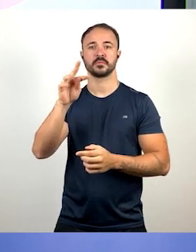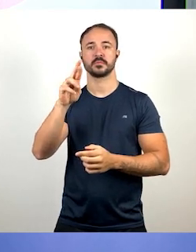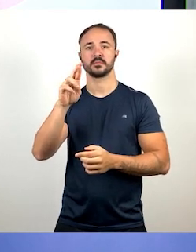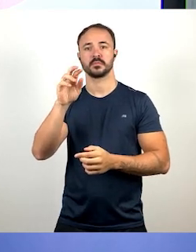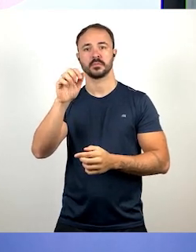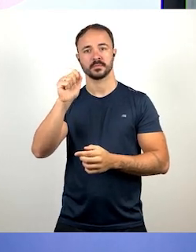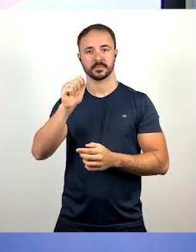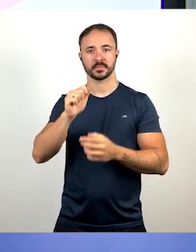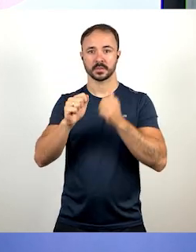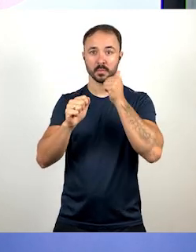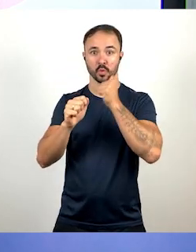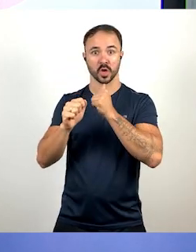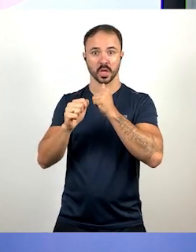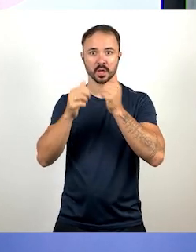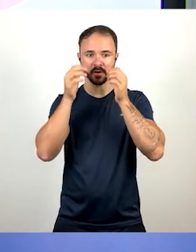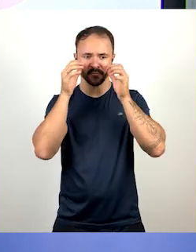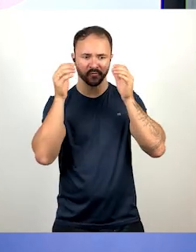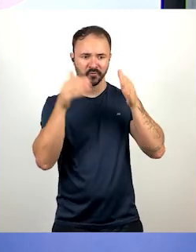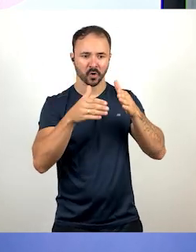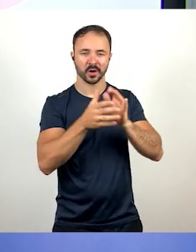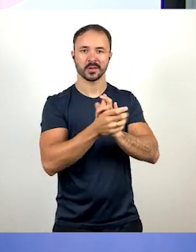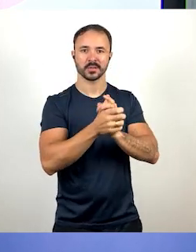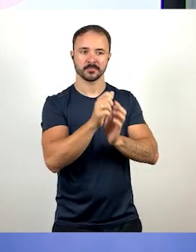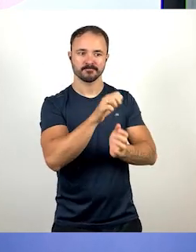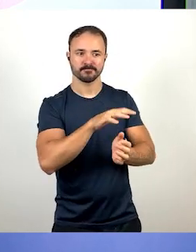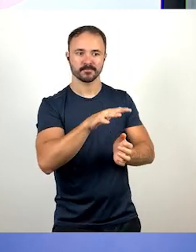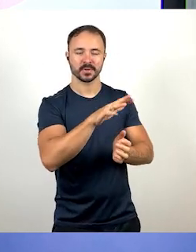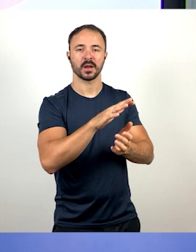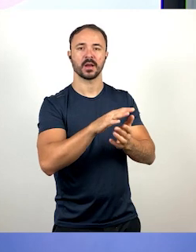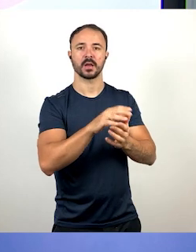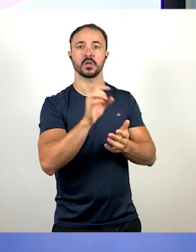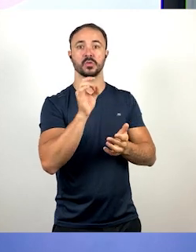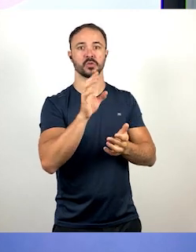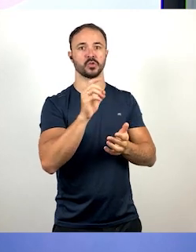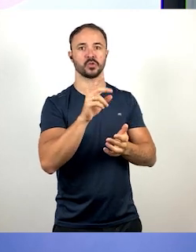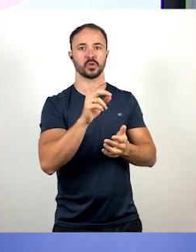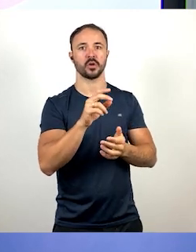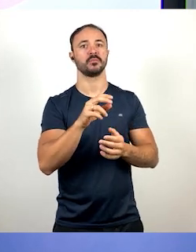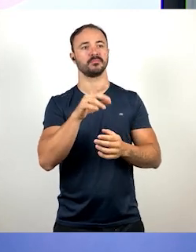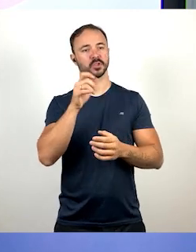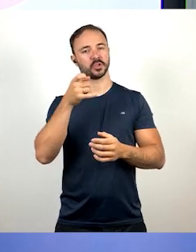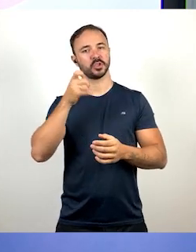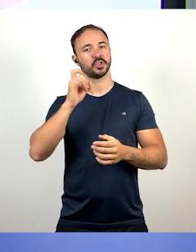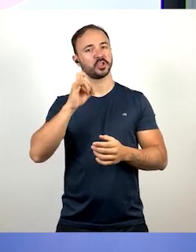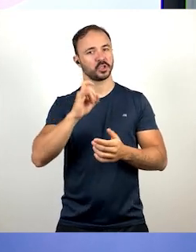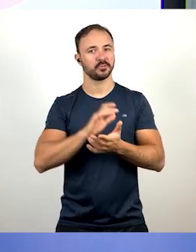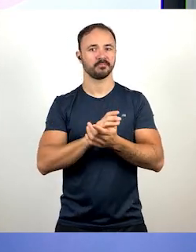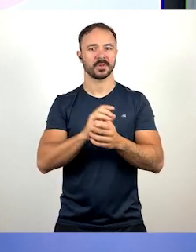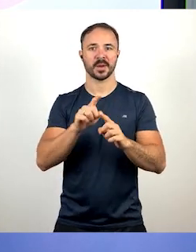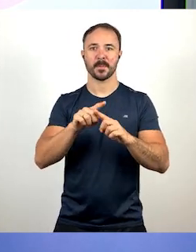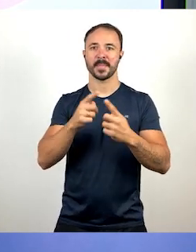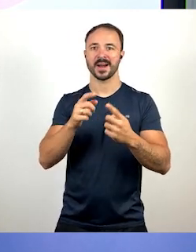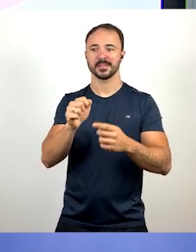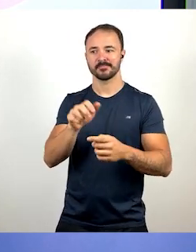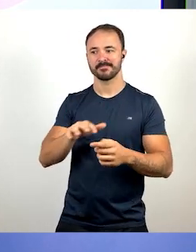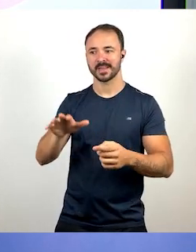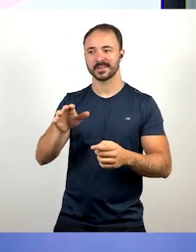é exclusiva do sistema urinário, enquanto a uretra masculina